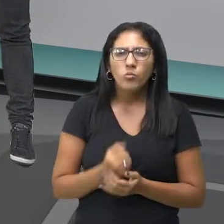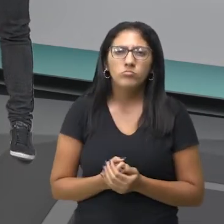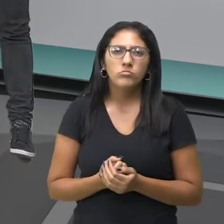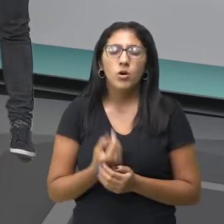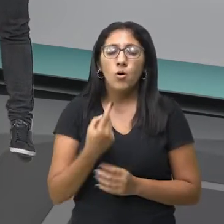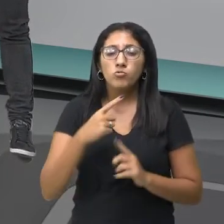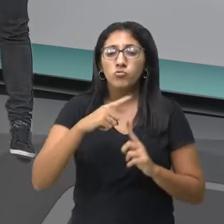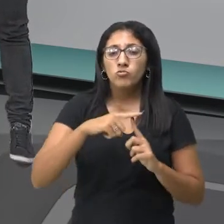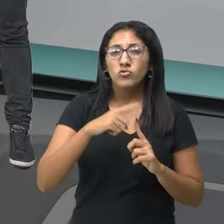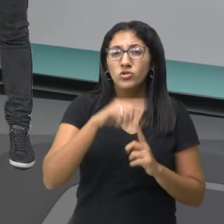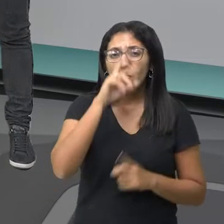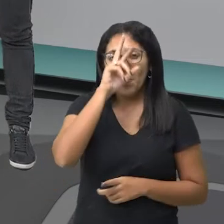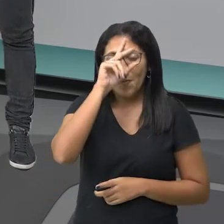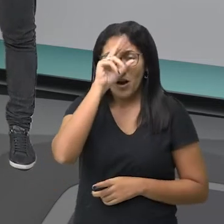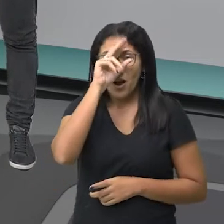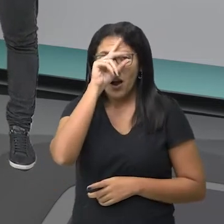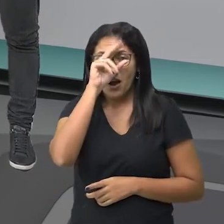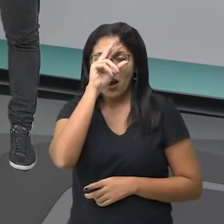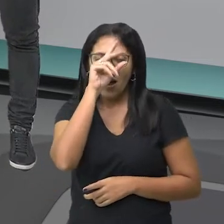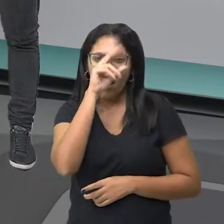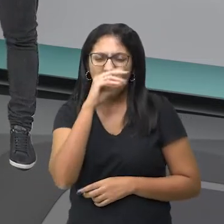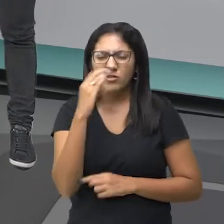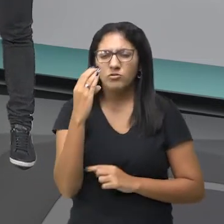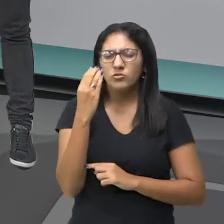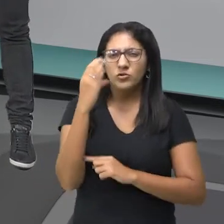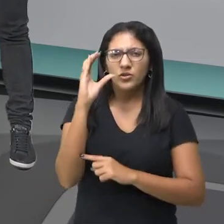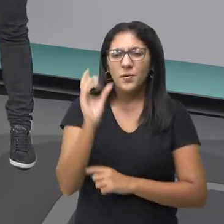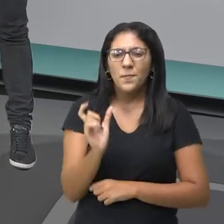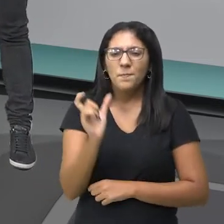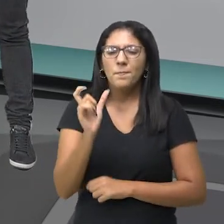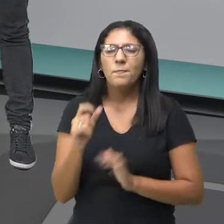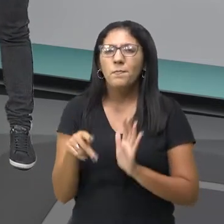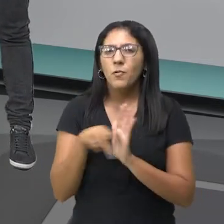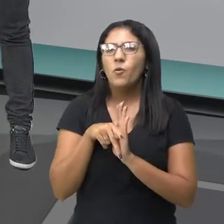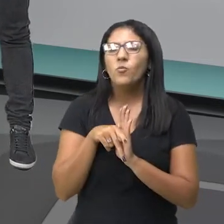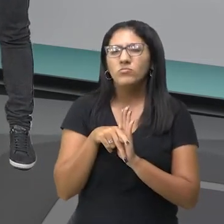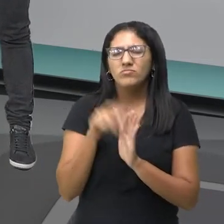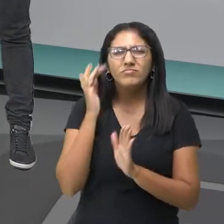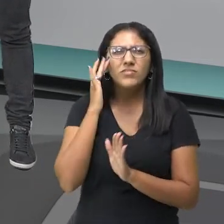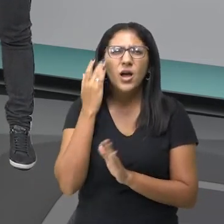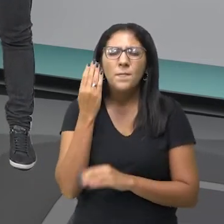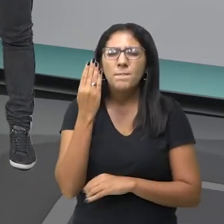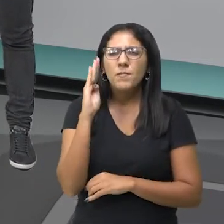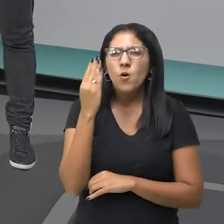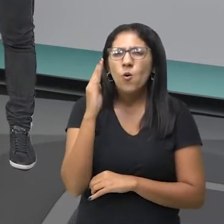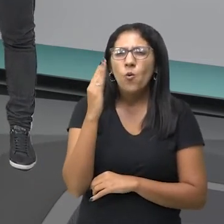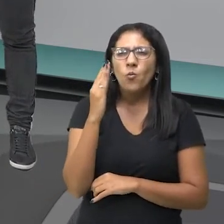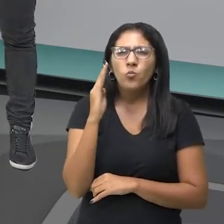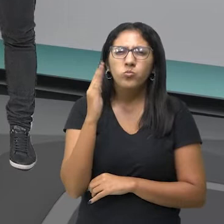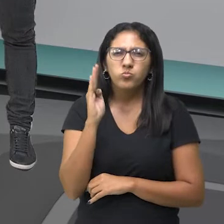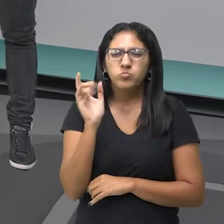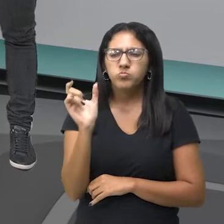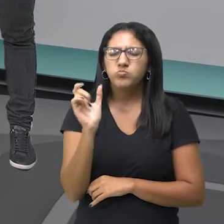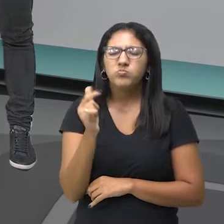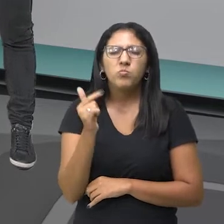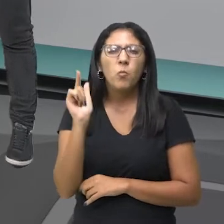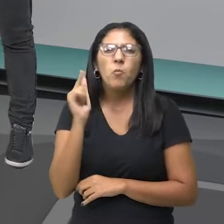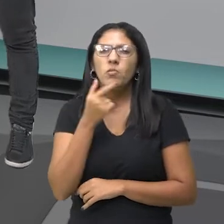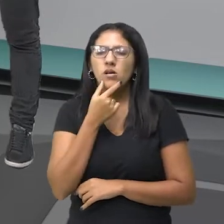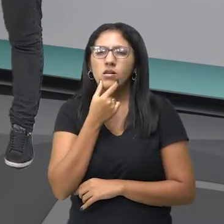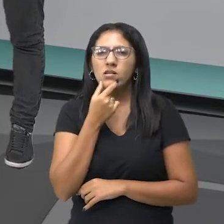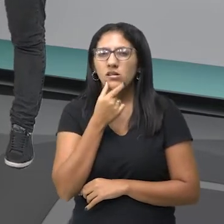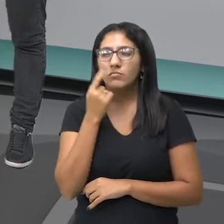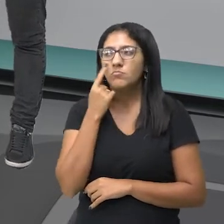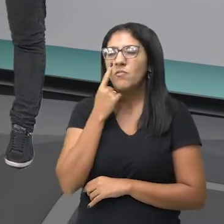ácaro da família Trombylidae, certo? Talvez do gênero Dinotorbium, ok? Então percebe